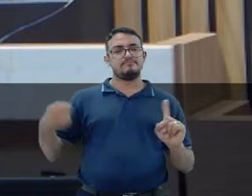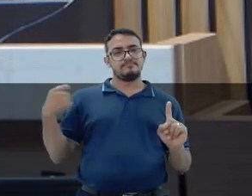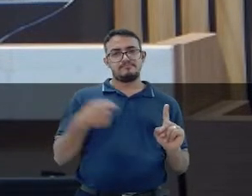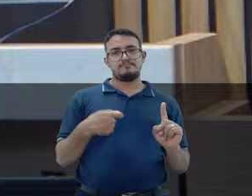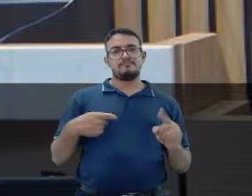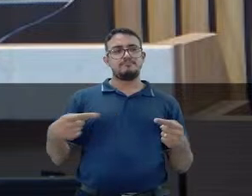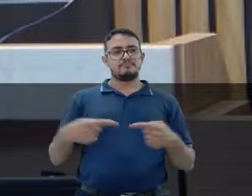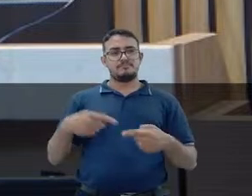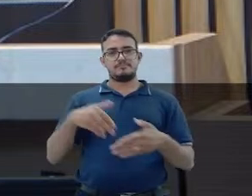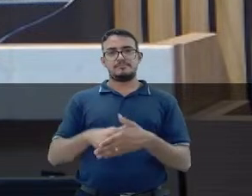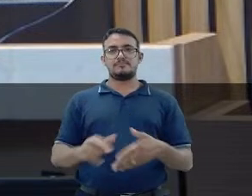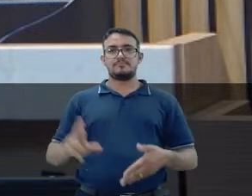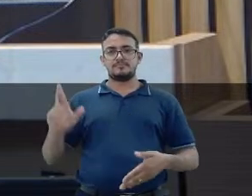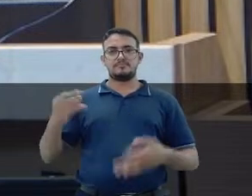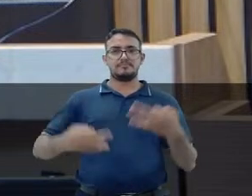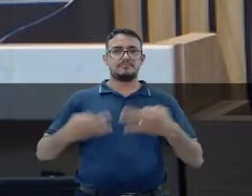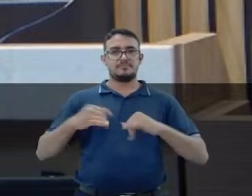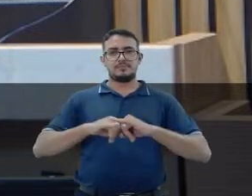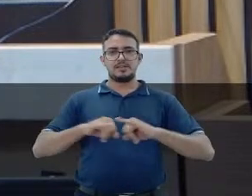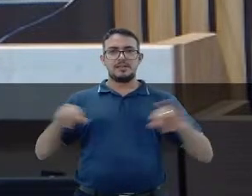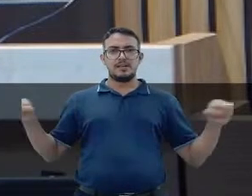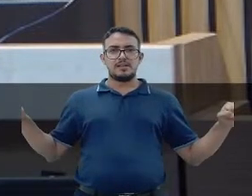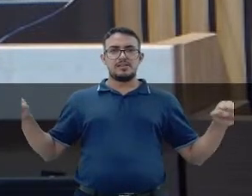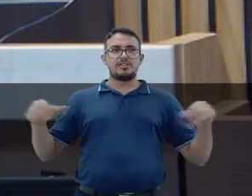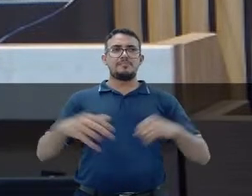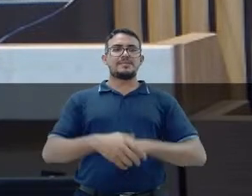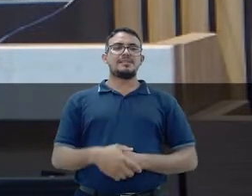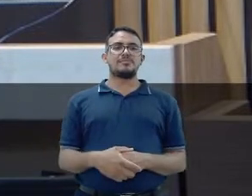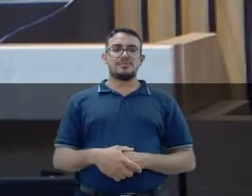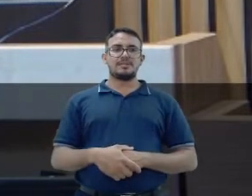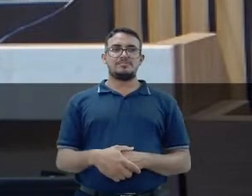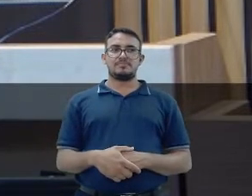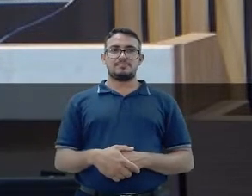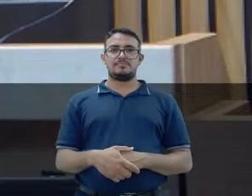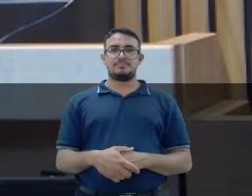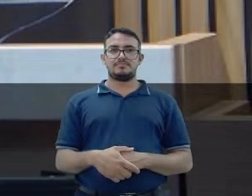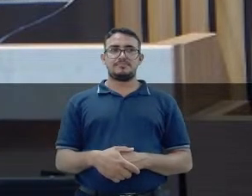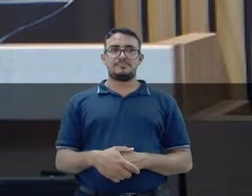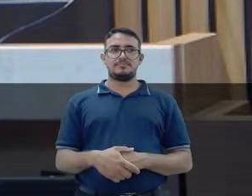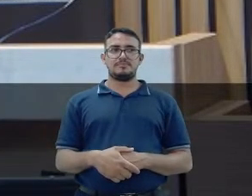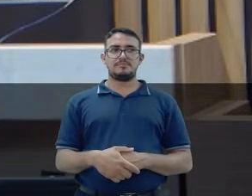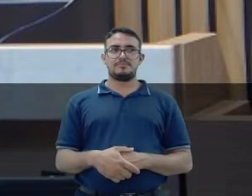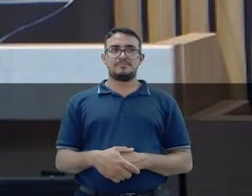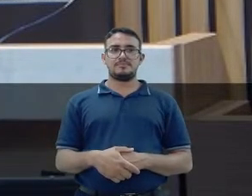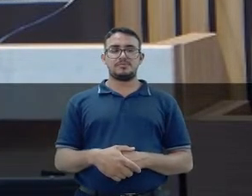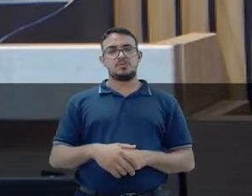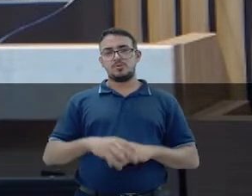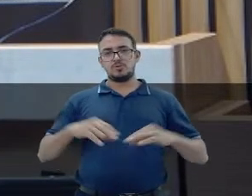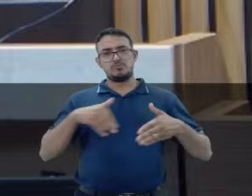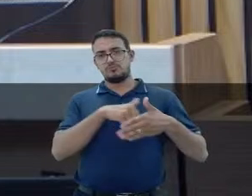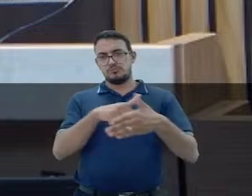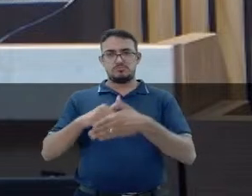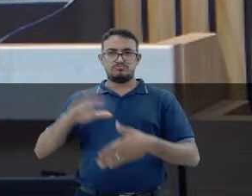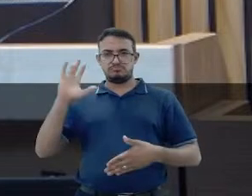do voto do relator, fica assim proclamado. Doutora Tânia, todos os fundamentos com a publicação do acórdão.